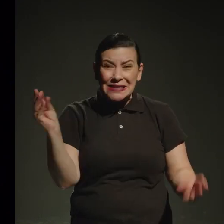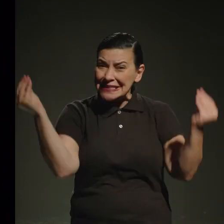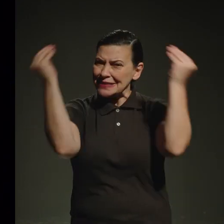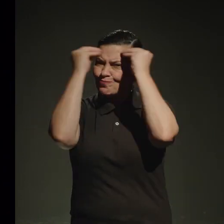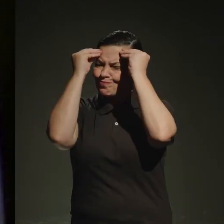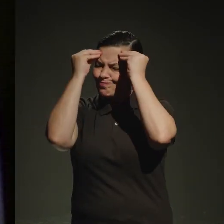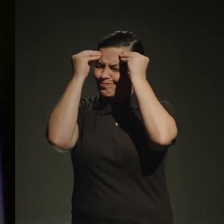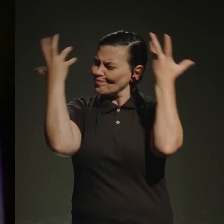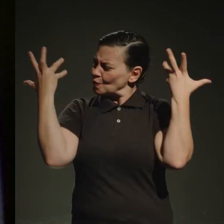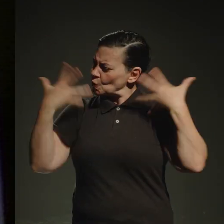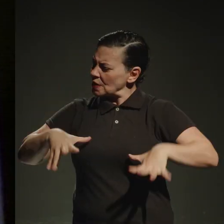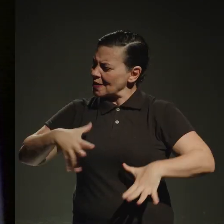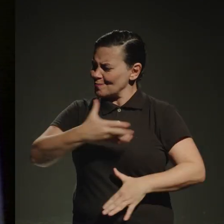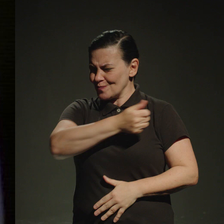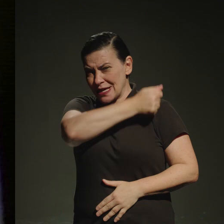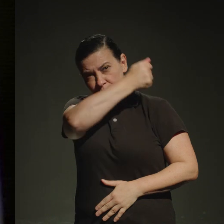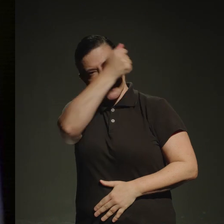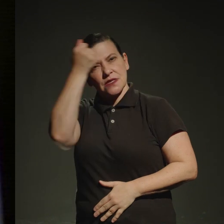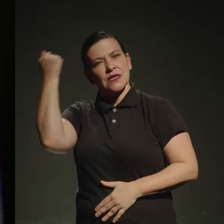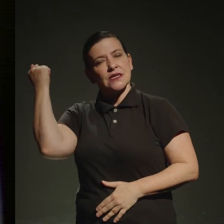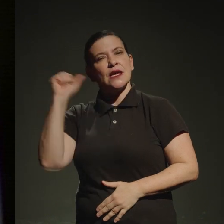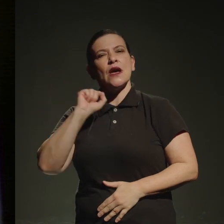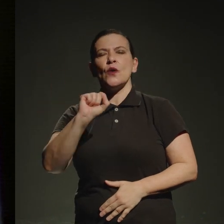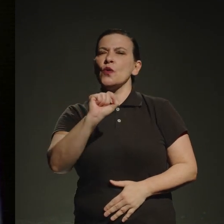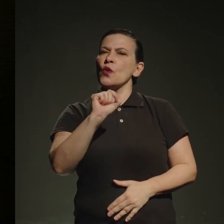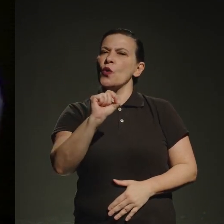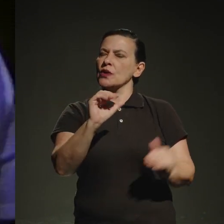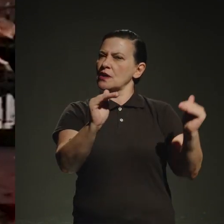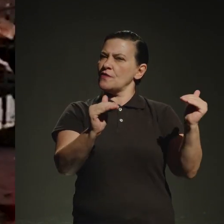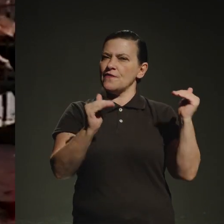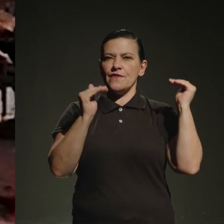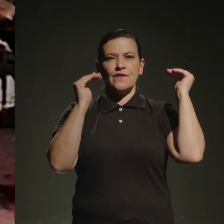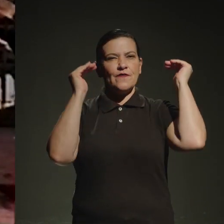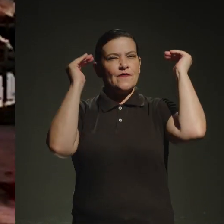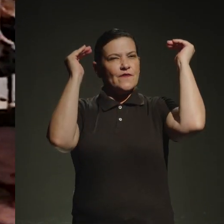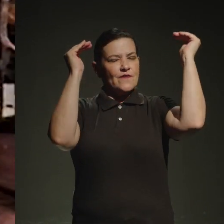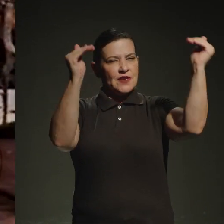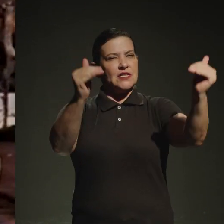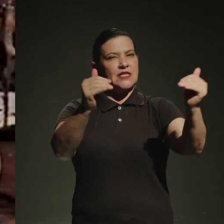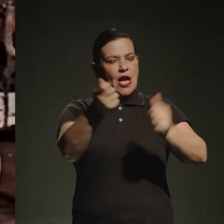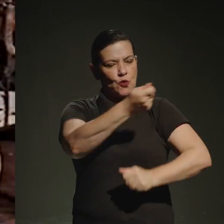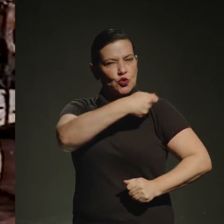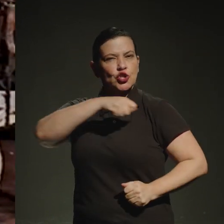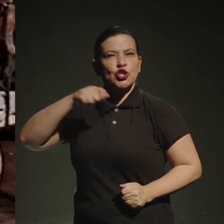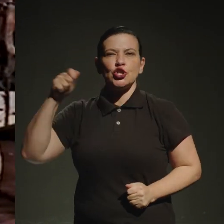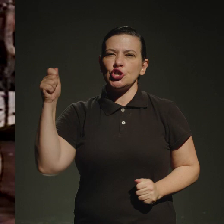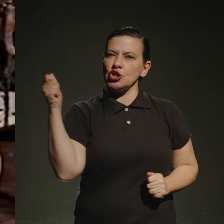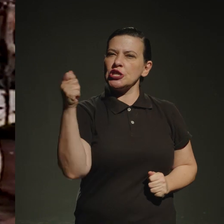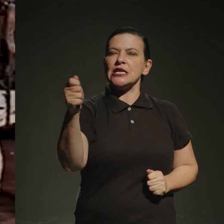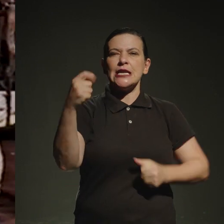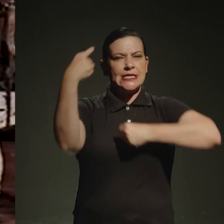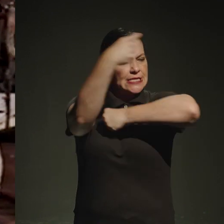o corredor. O ator fecha o livro e volta a ser o Homem da Mancha. Senhores,